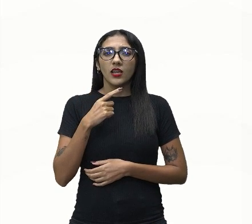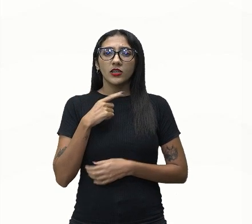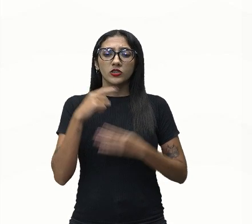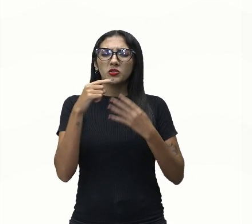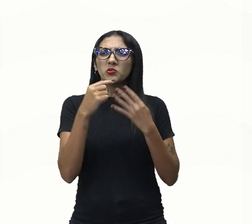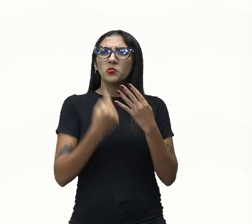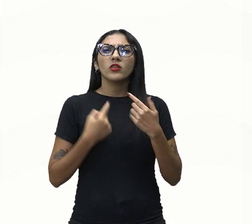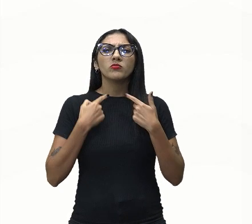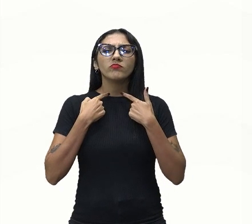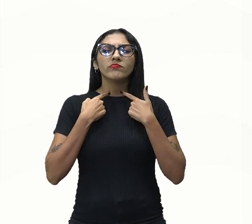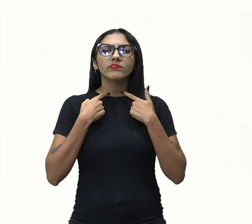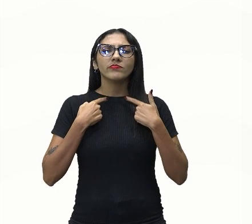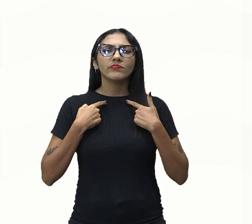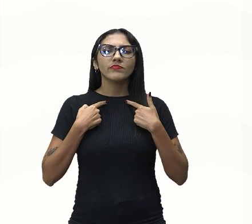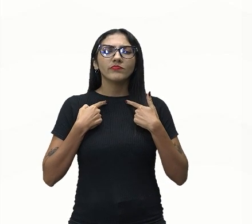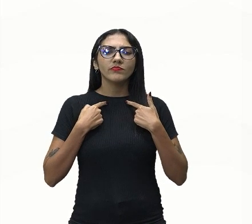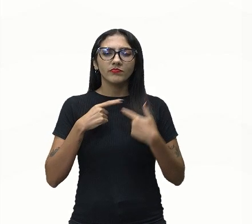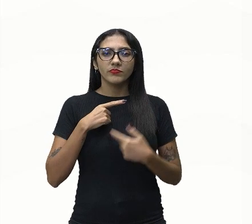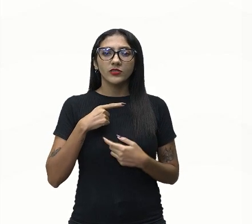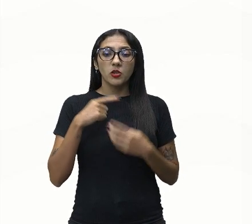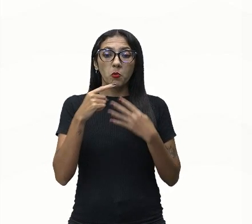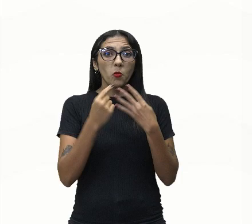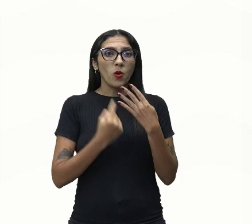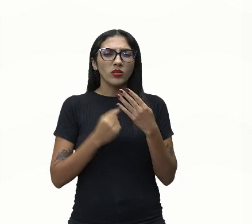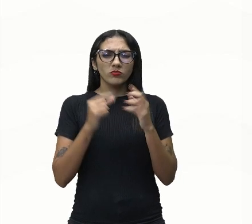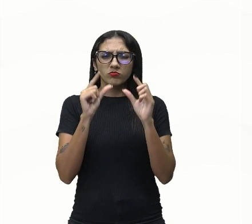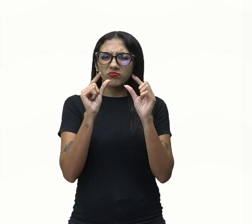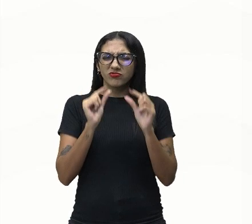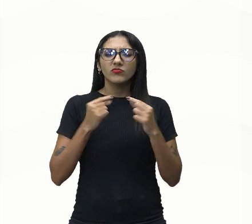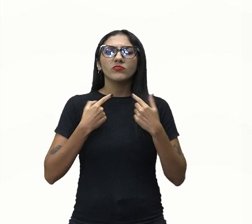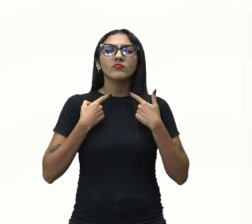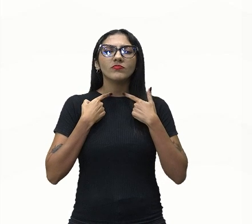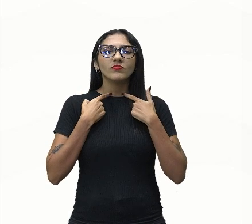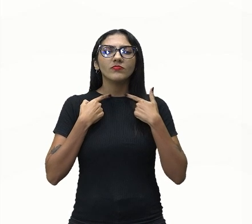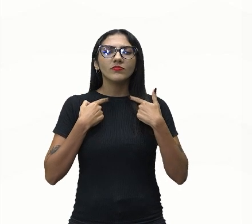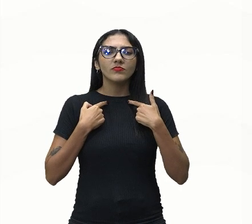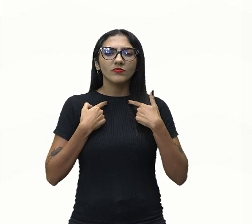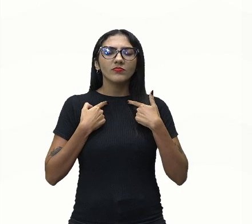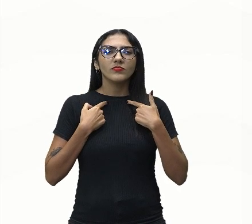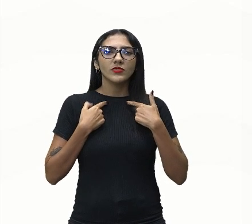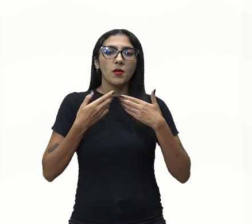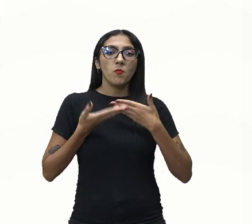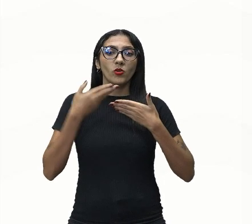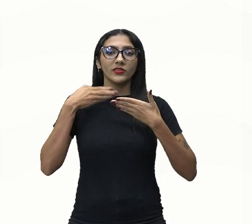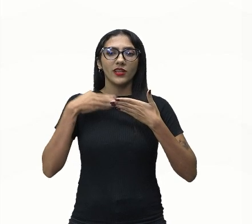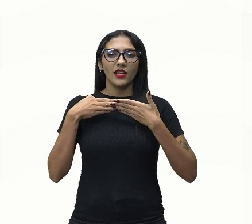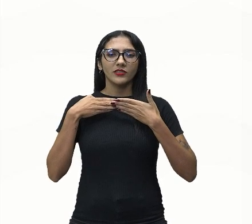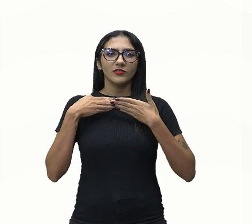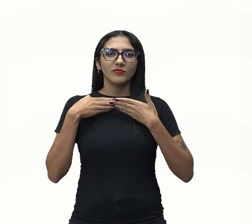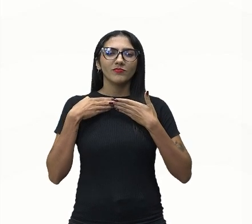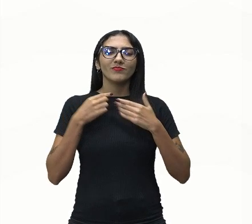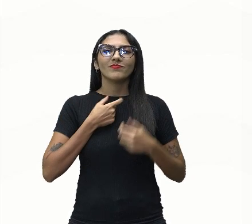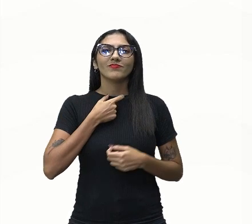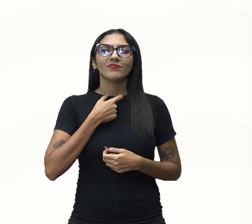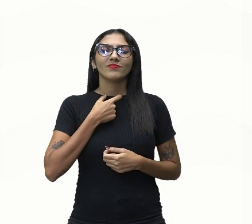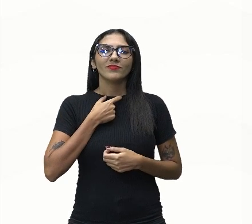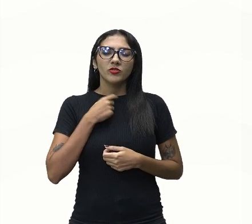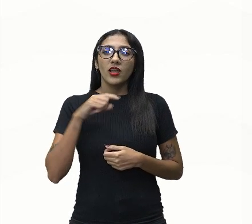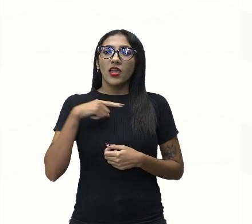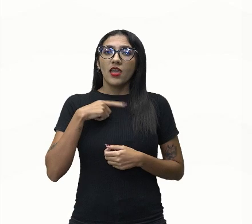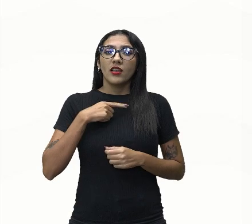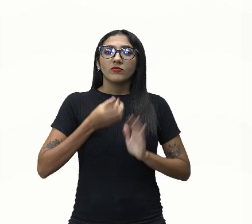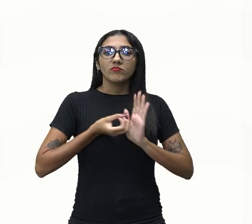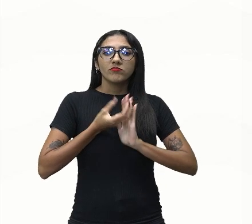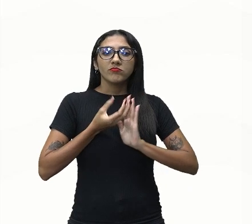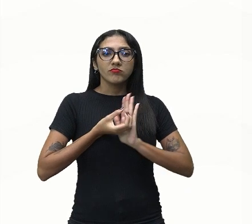tá? Então, são 4 pequenas glândulas localizadas ali atrás da tireoide que vai produzir o